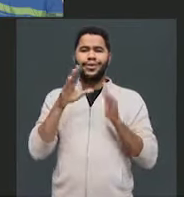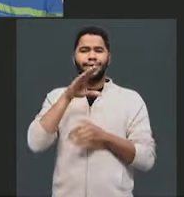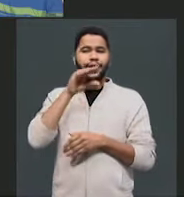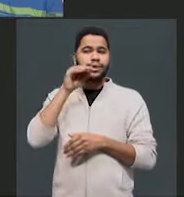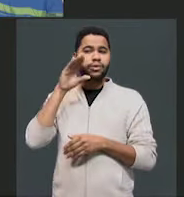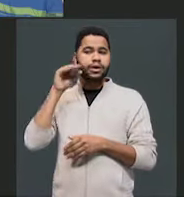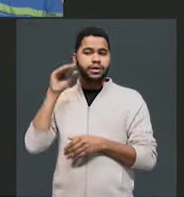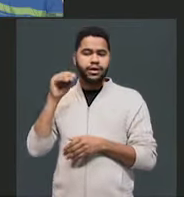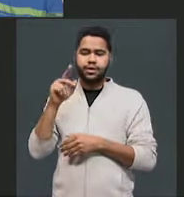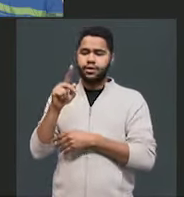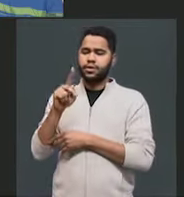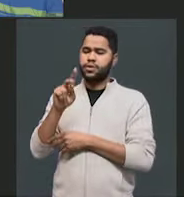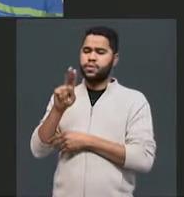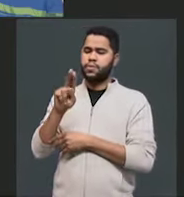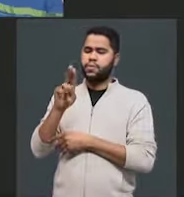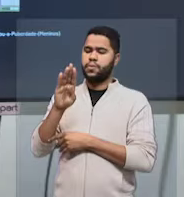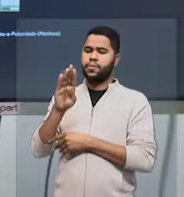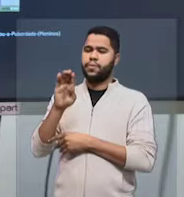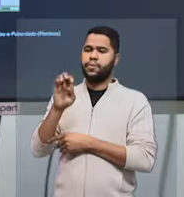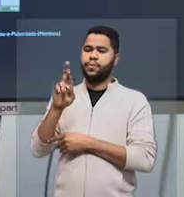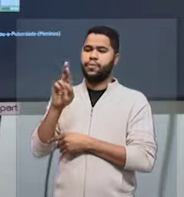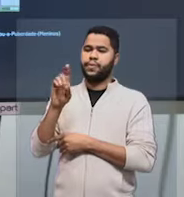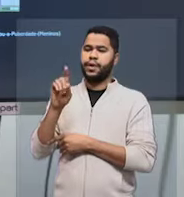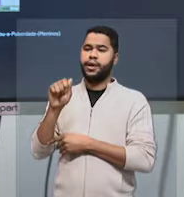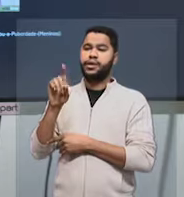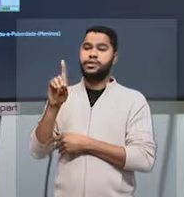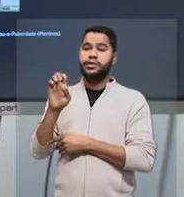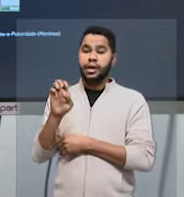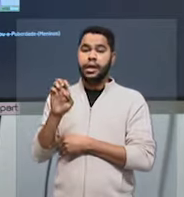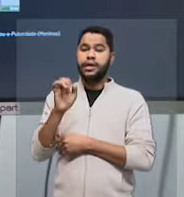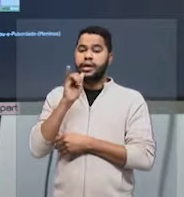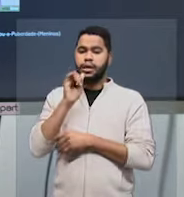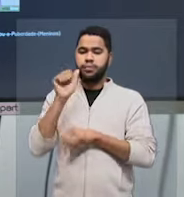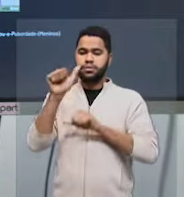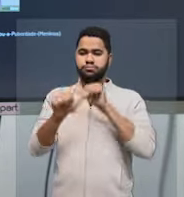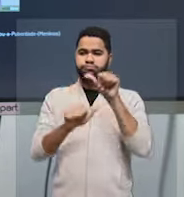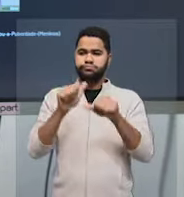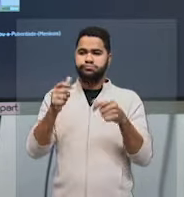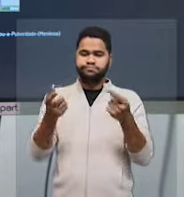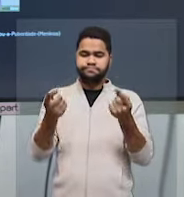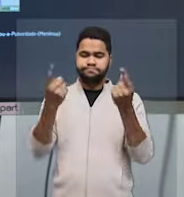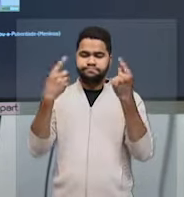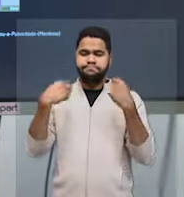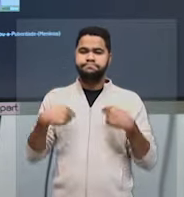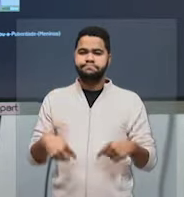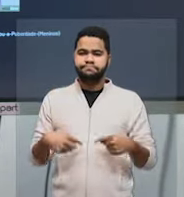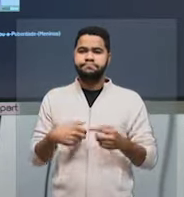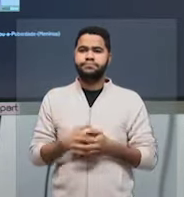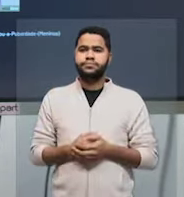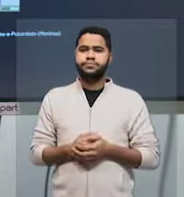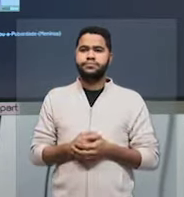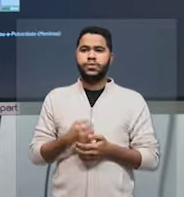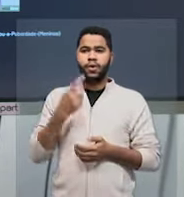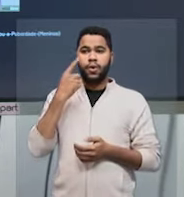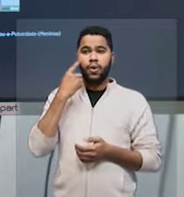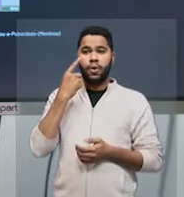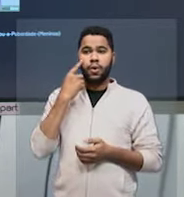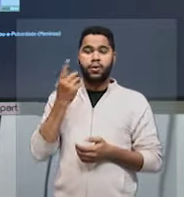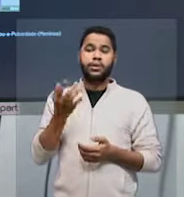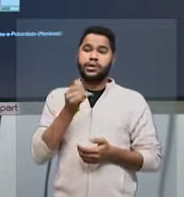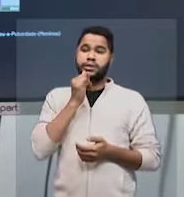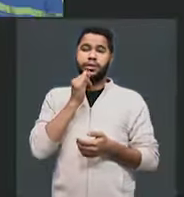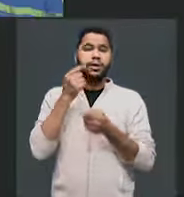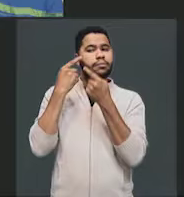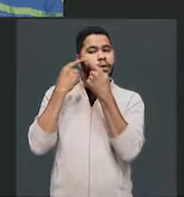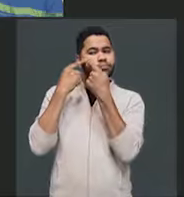é a puberdade, que varia para menino e para menina, onde os meninos vão passar pela transformação. Eu evidenciei aqui, ó,